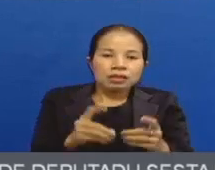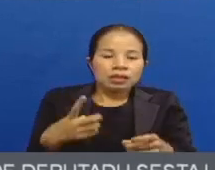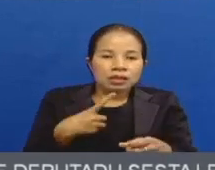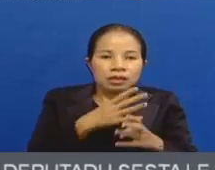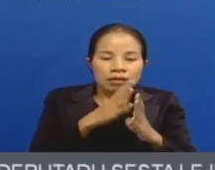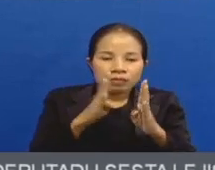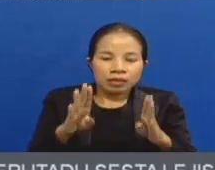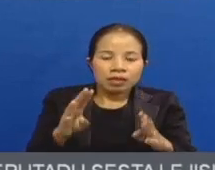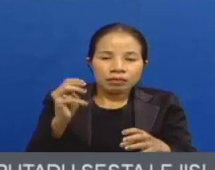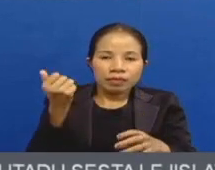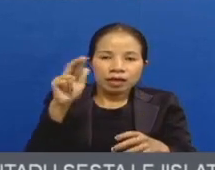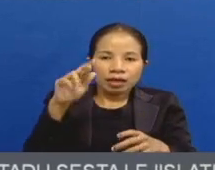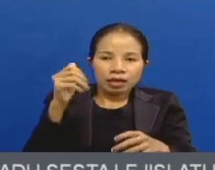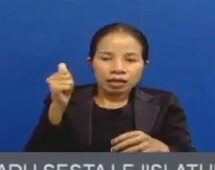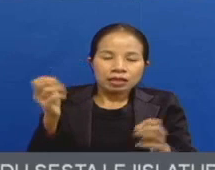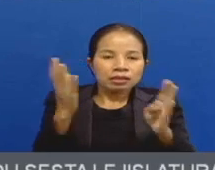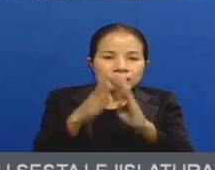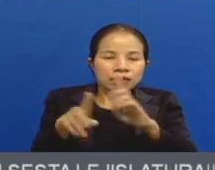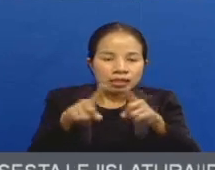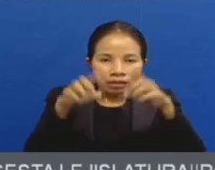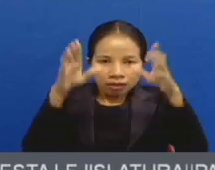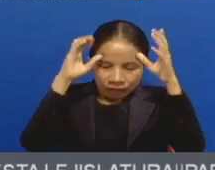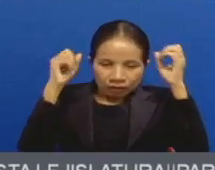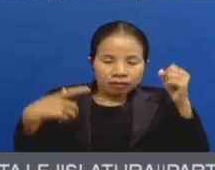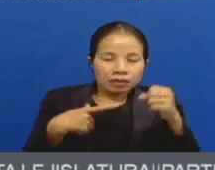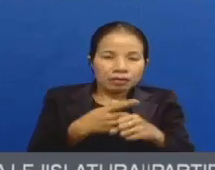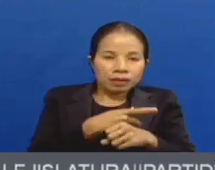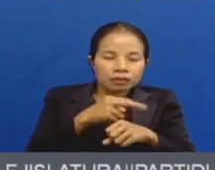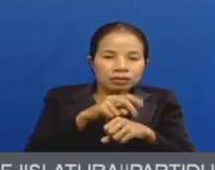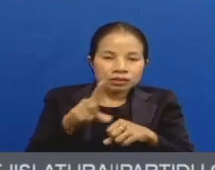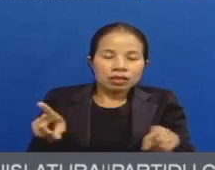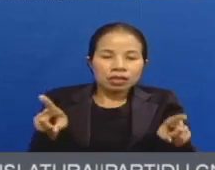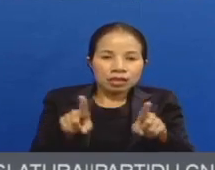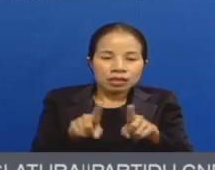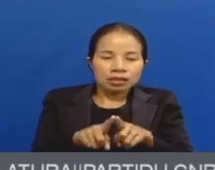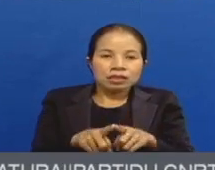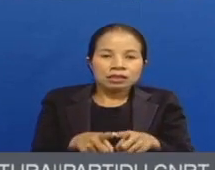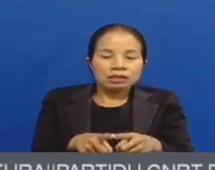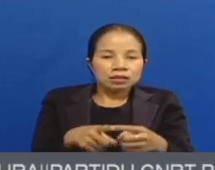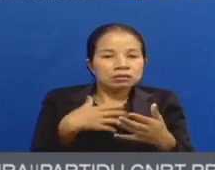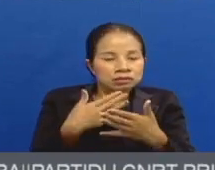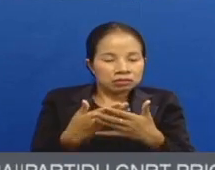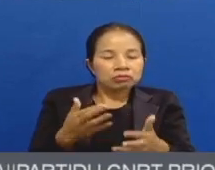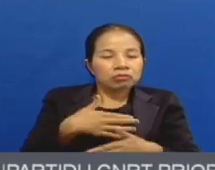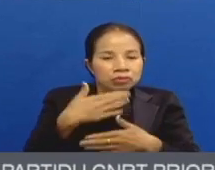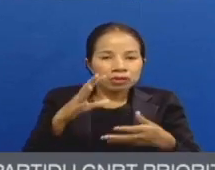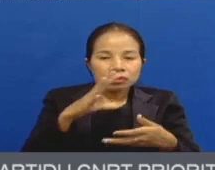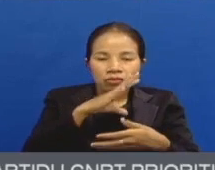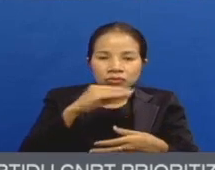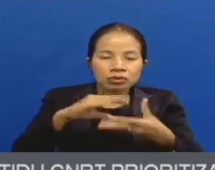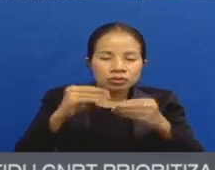deputada Maria Fernanda Lai saya nesan presidente parlamento nasional idan esa saya nesan privilegio no mos historia ba